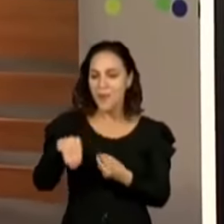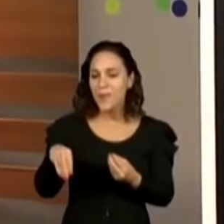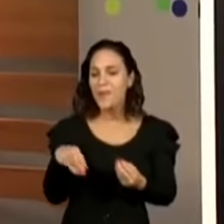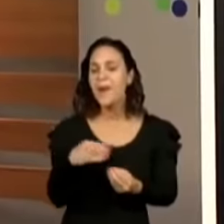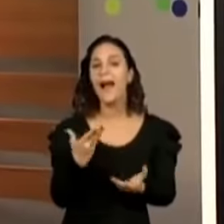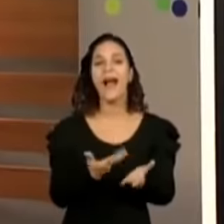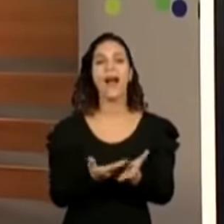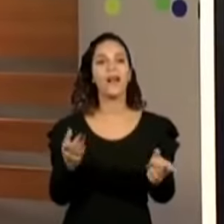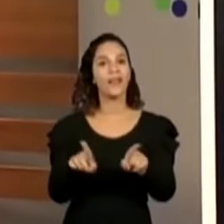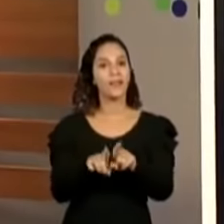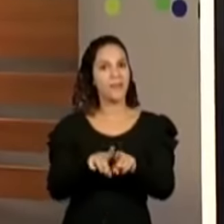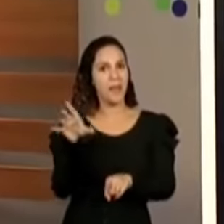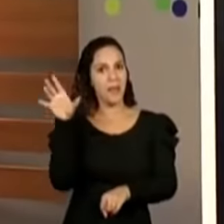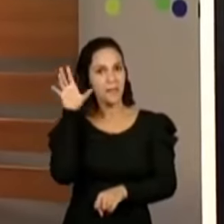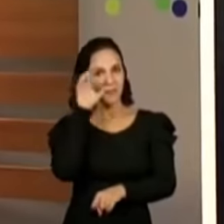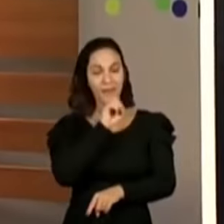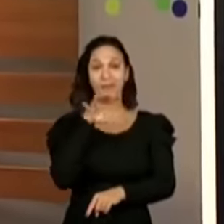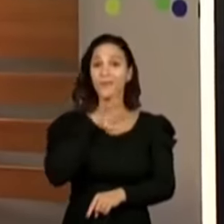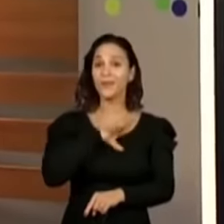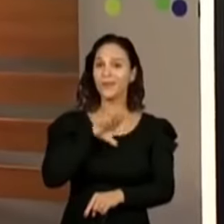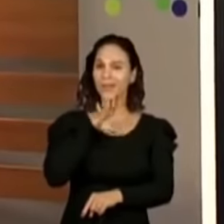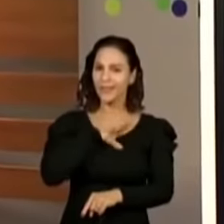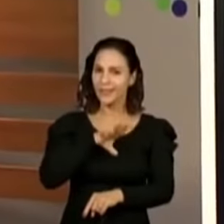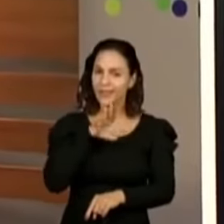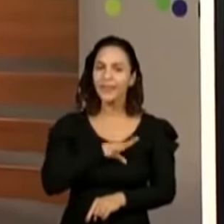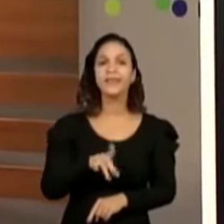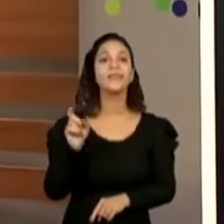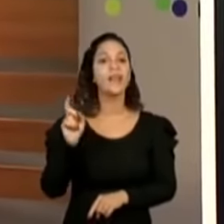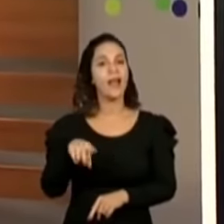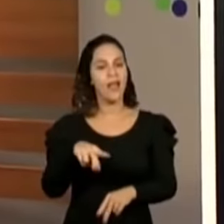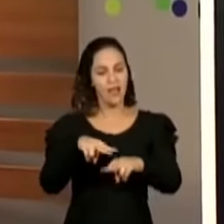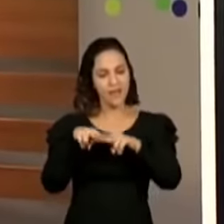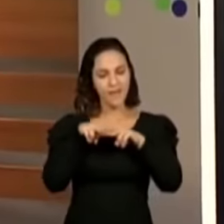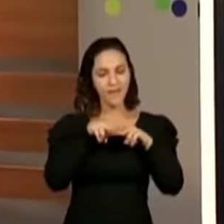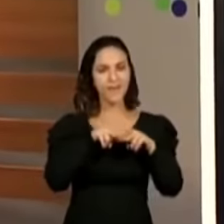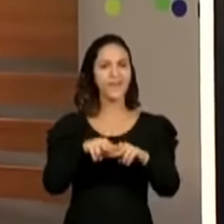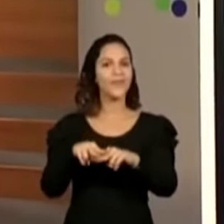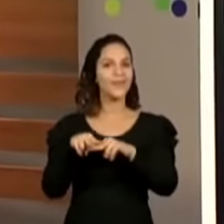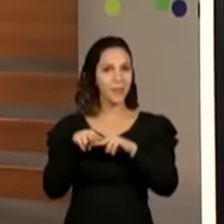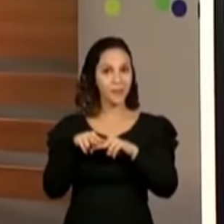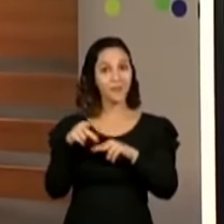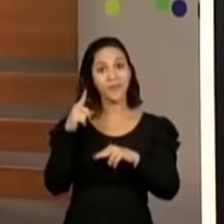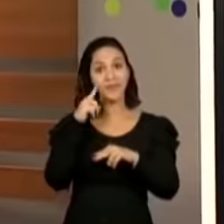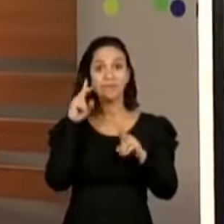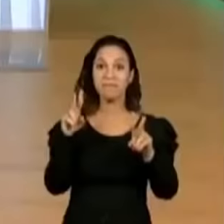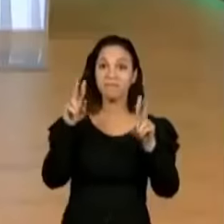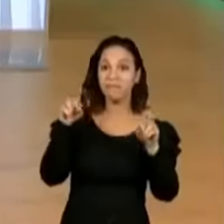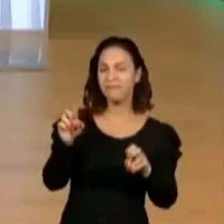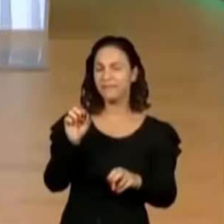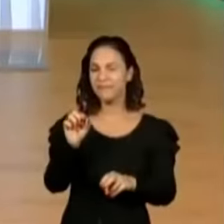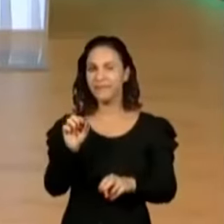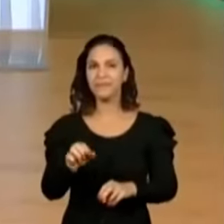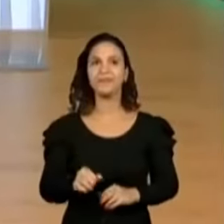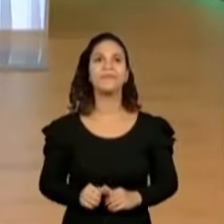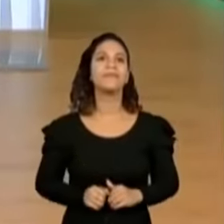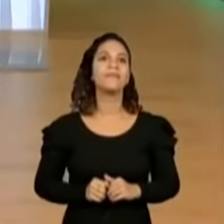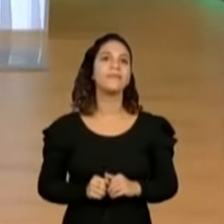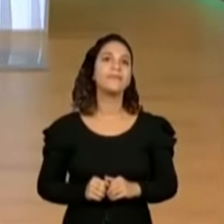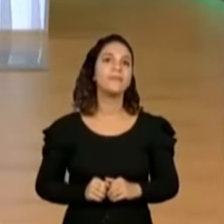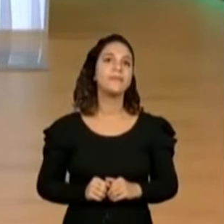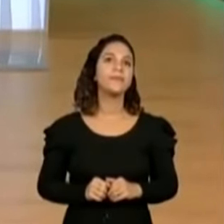aula também de língua portuguesa, uma aula de retomada. Saibamos o título da aula,